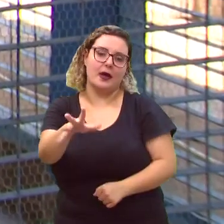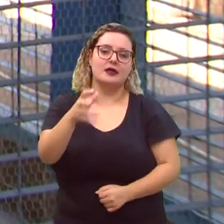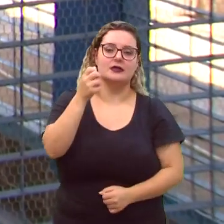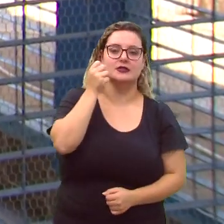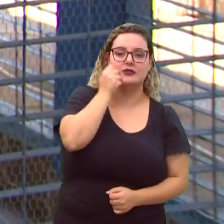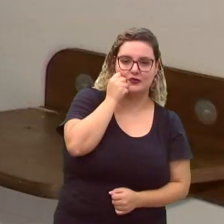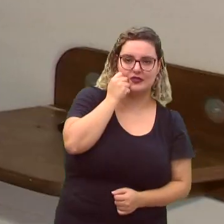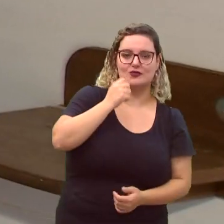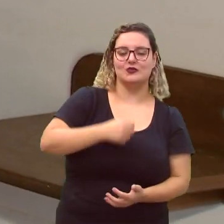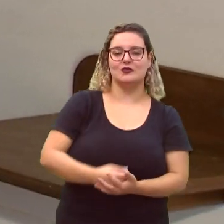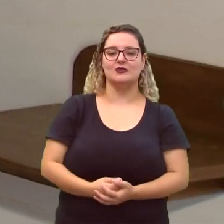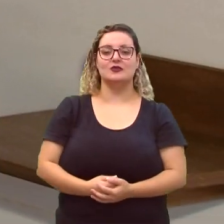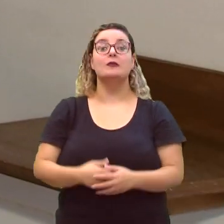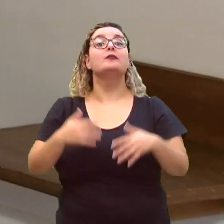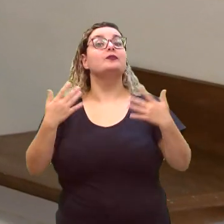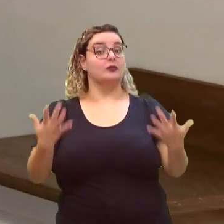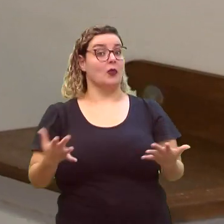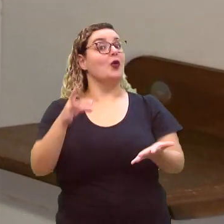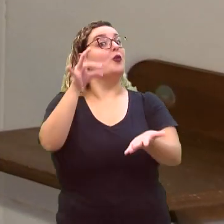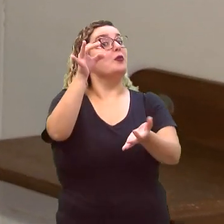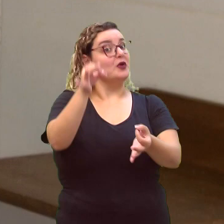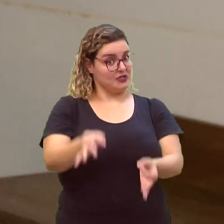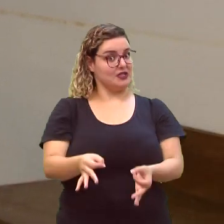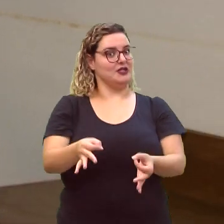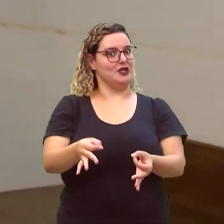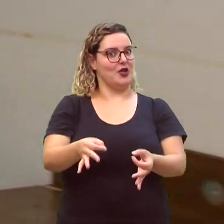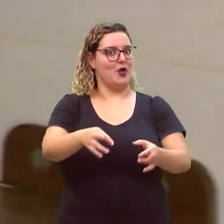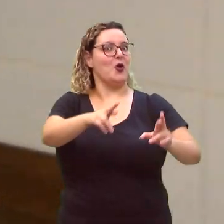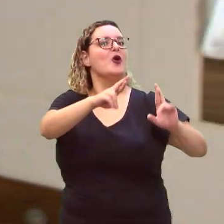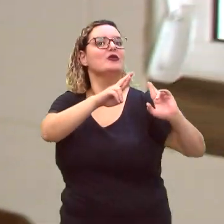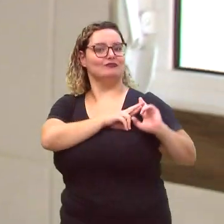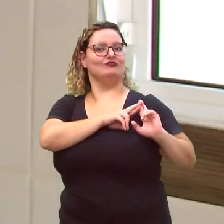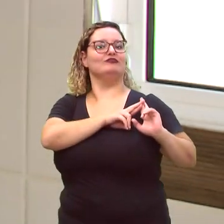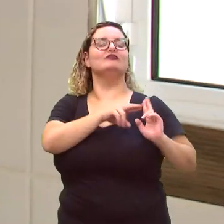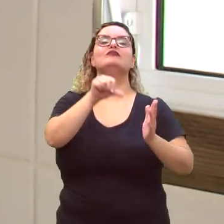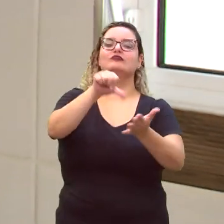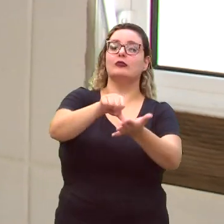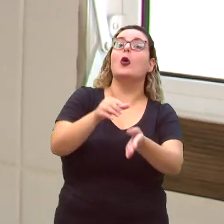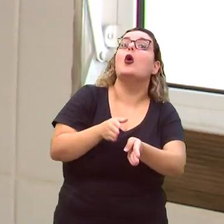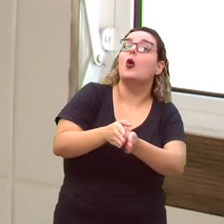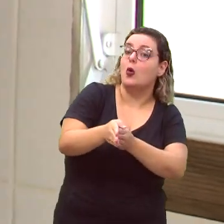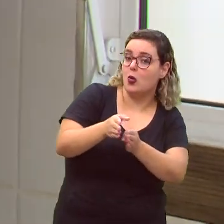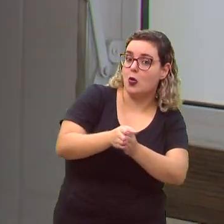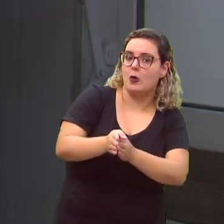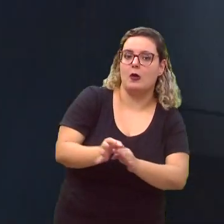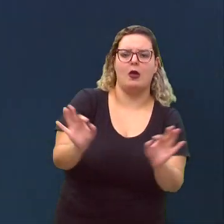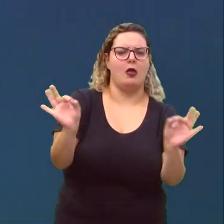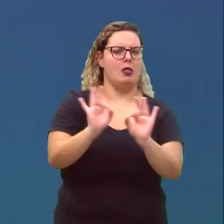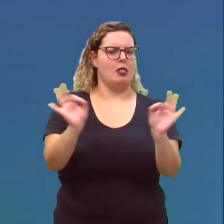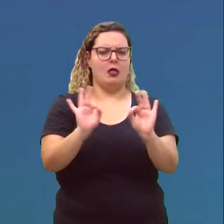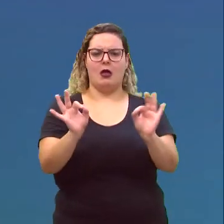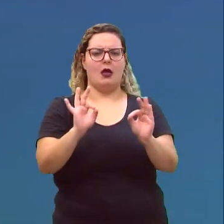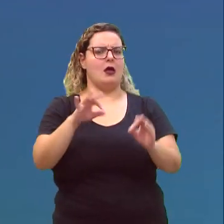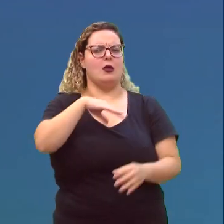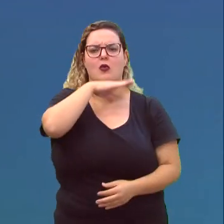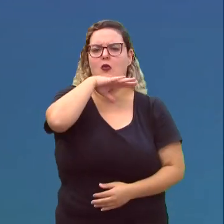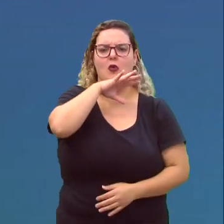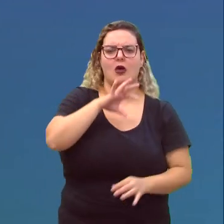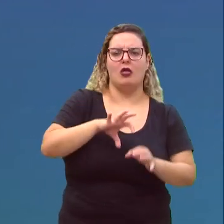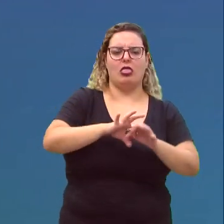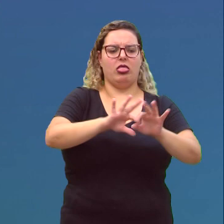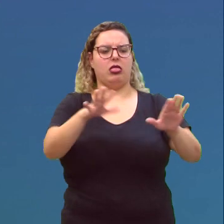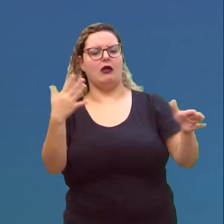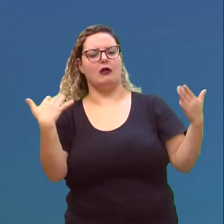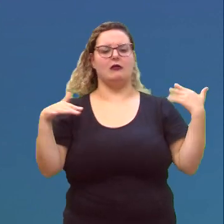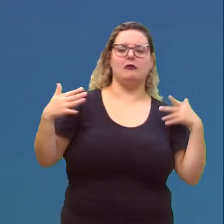mais doações. E para garantir uma adoção responsável, o órgão orienta: nada de deixar o bichinho